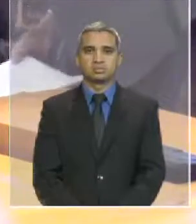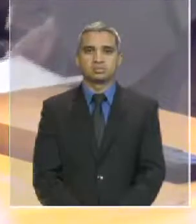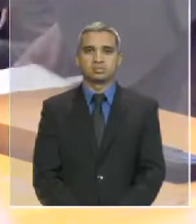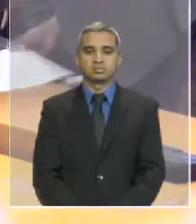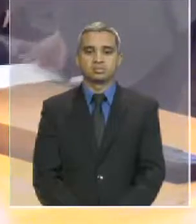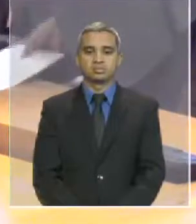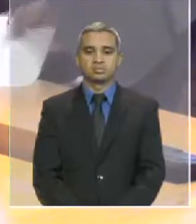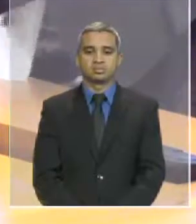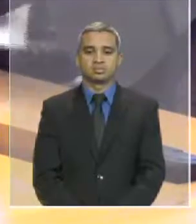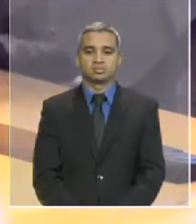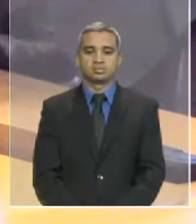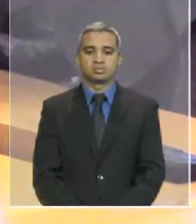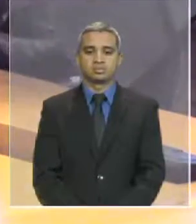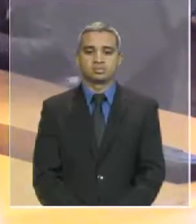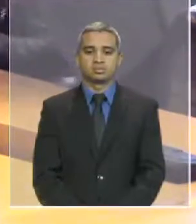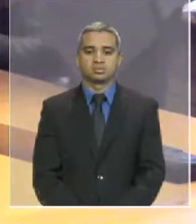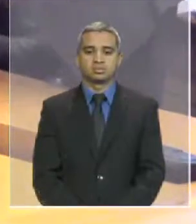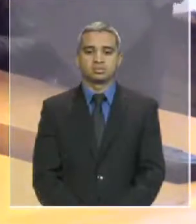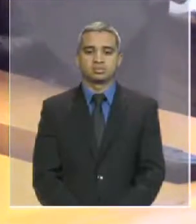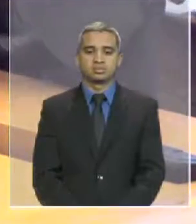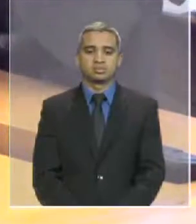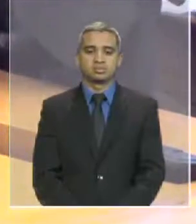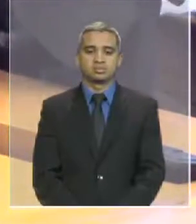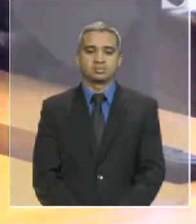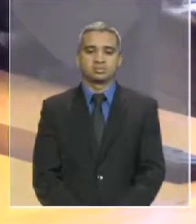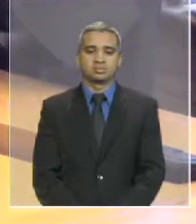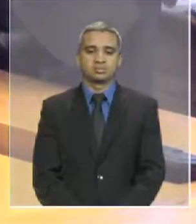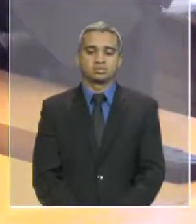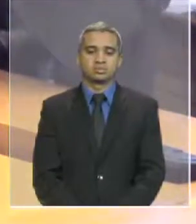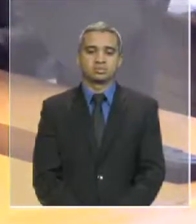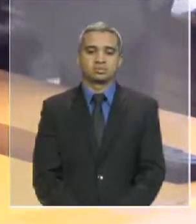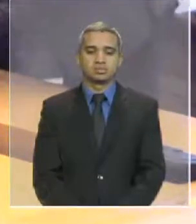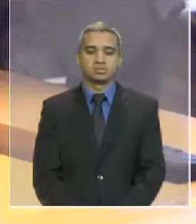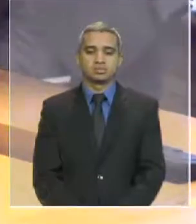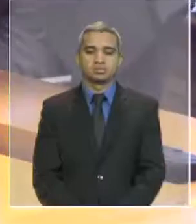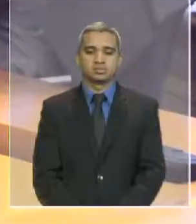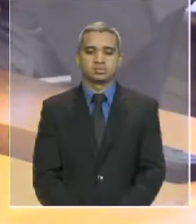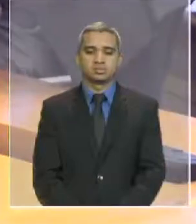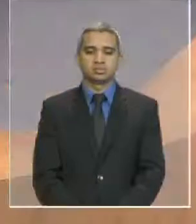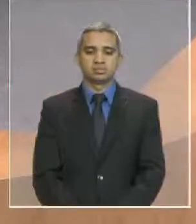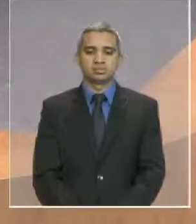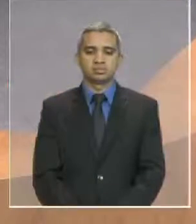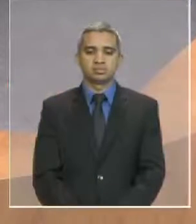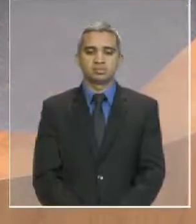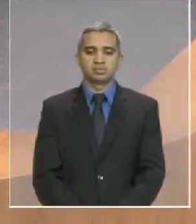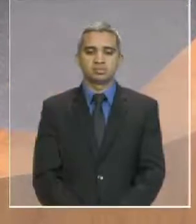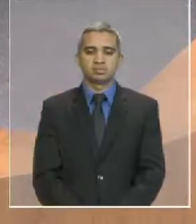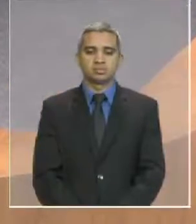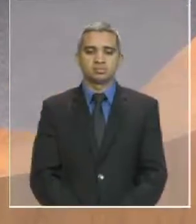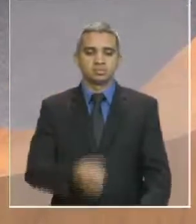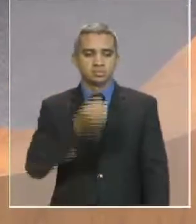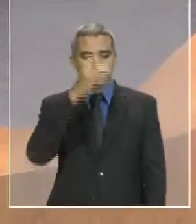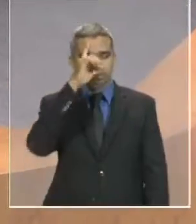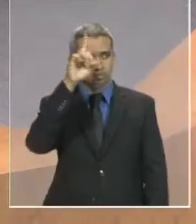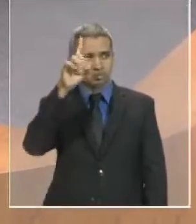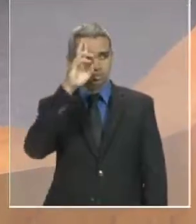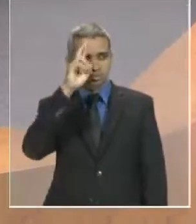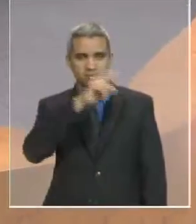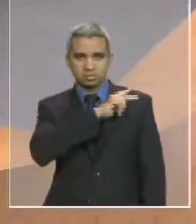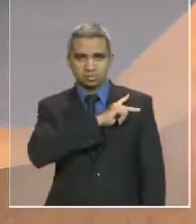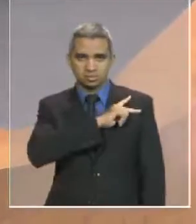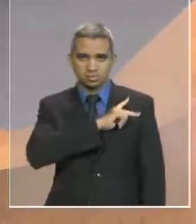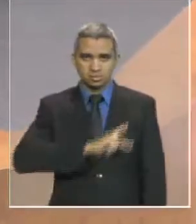Bom dia, senhor presidente em exercício, deputado Glauber Cutrim, senhoras e senhores deputados,